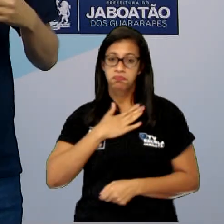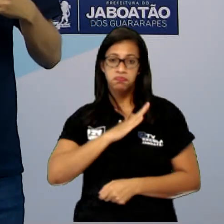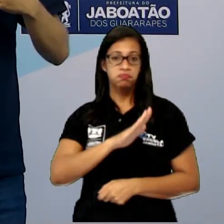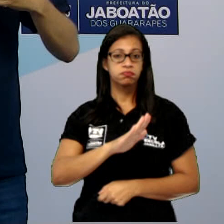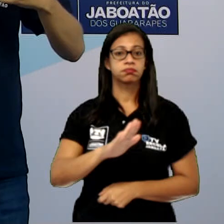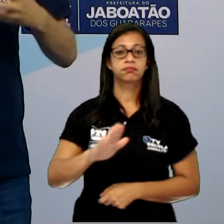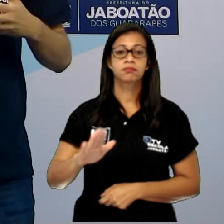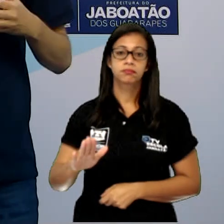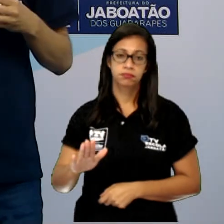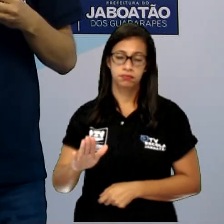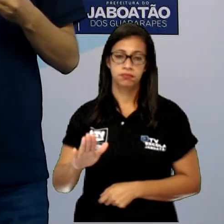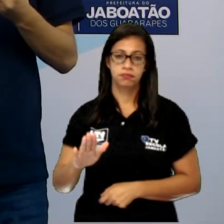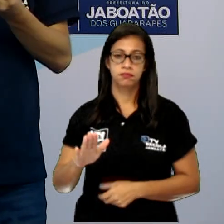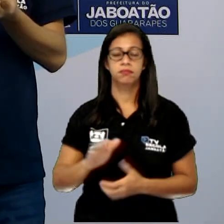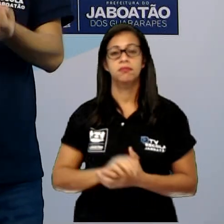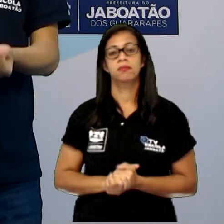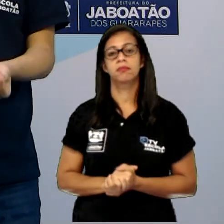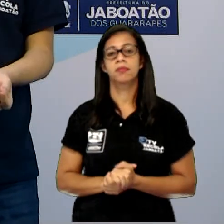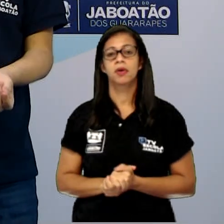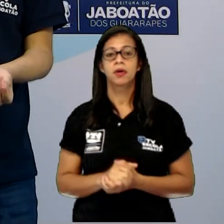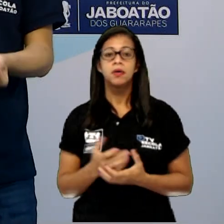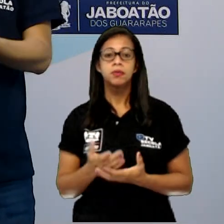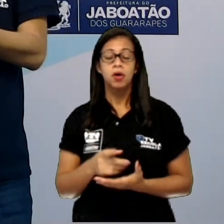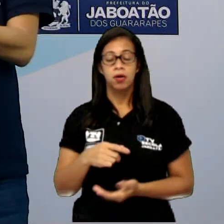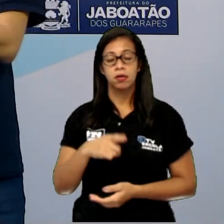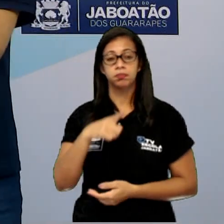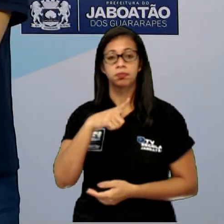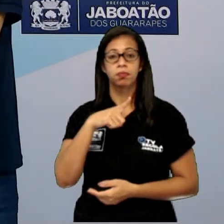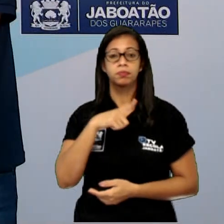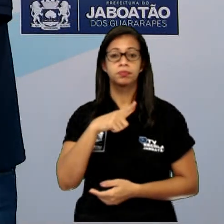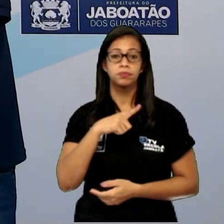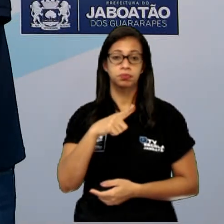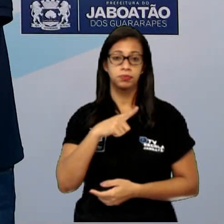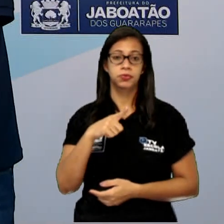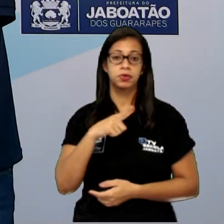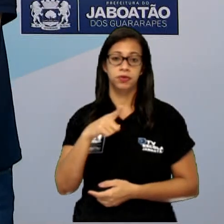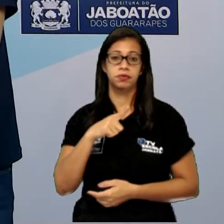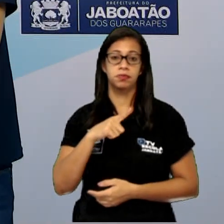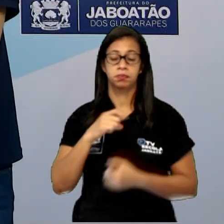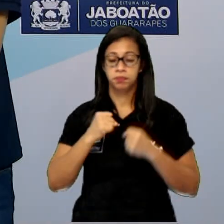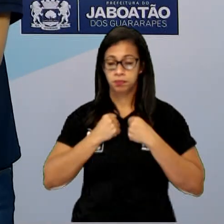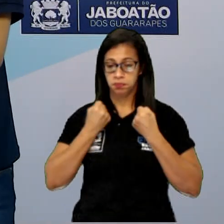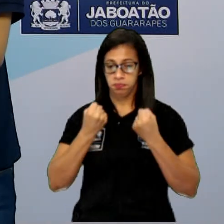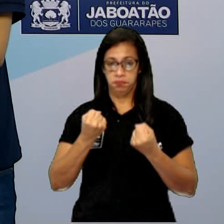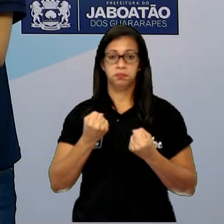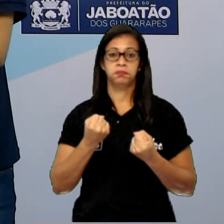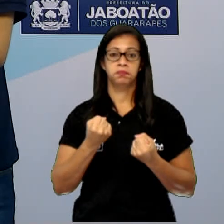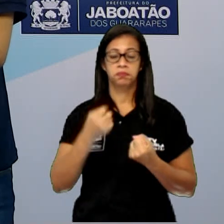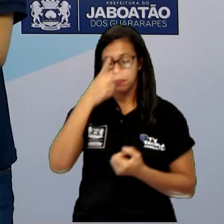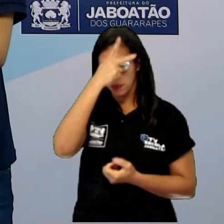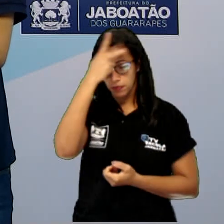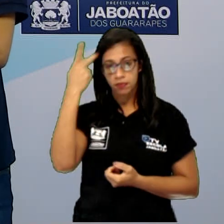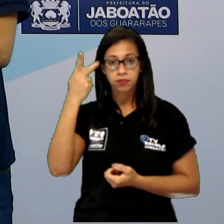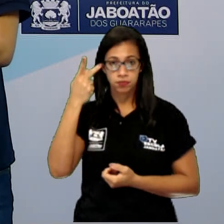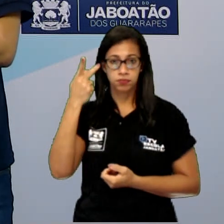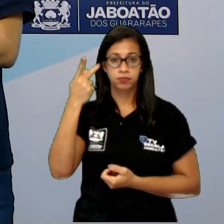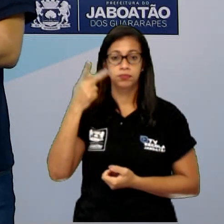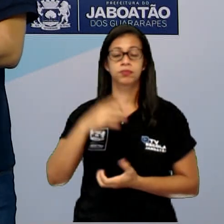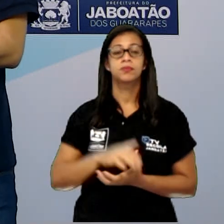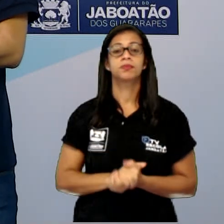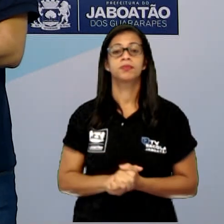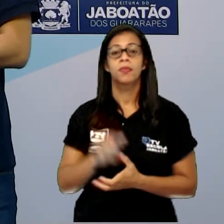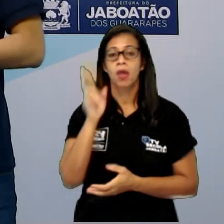que houvesse a adesão popular à Revolução, esse primeiro momento da Revolução Menchevique,